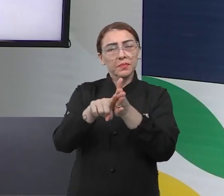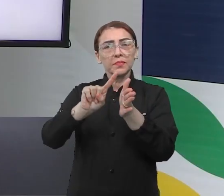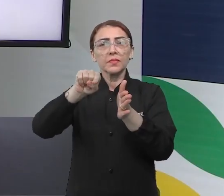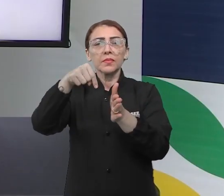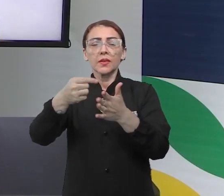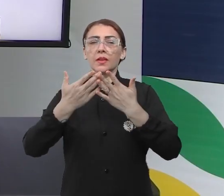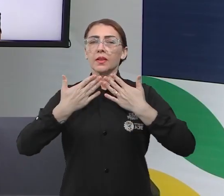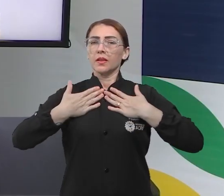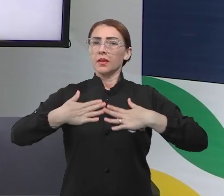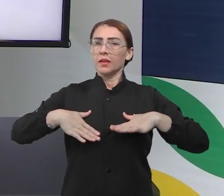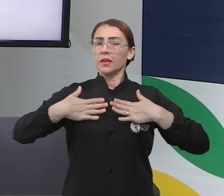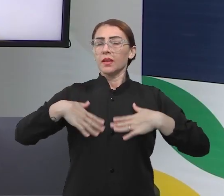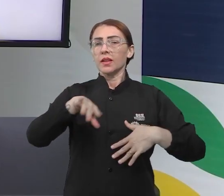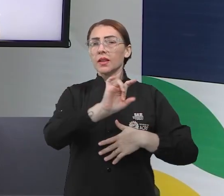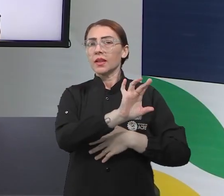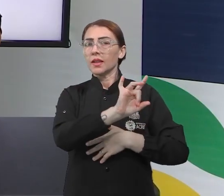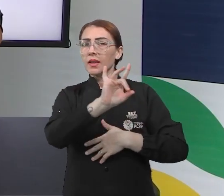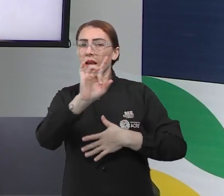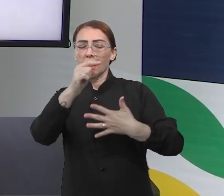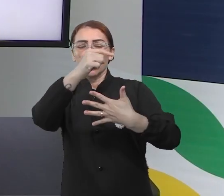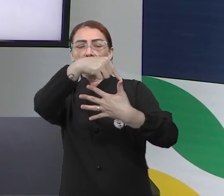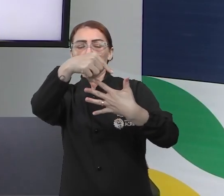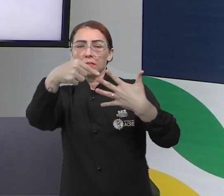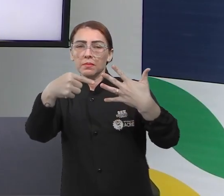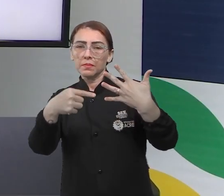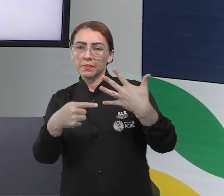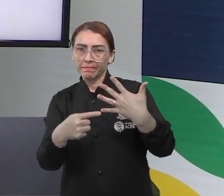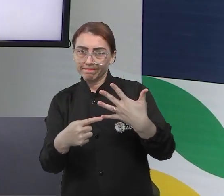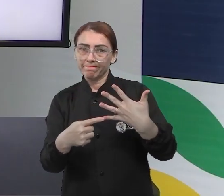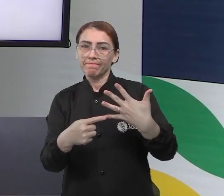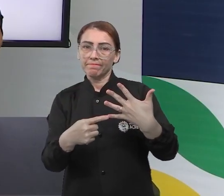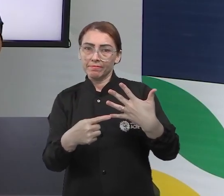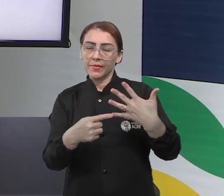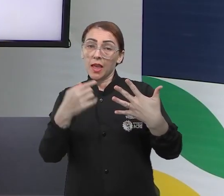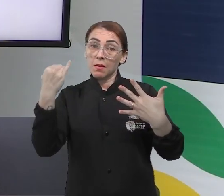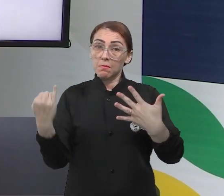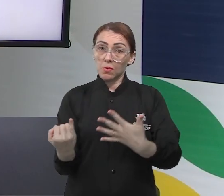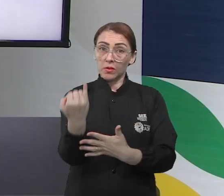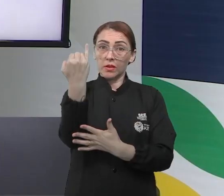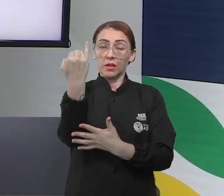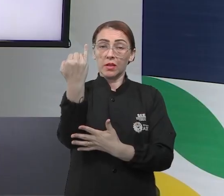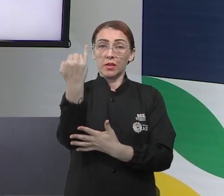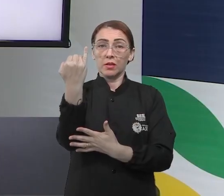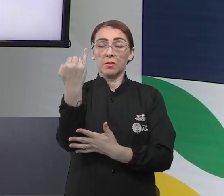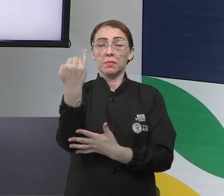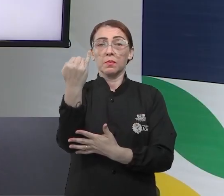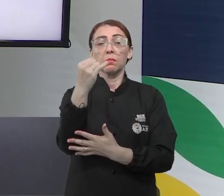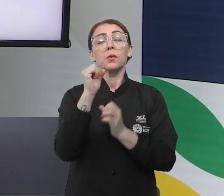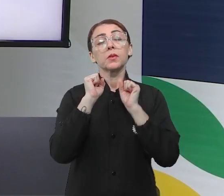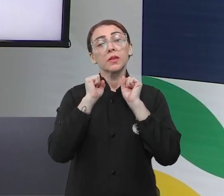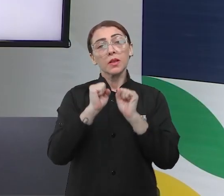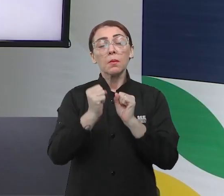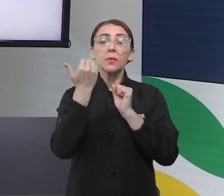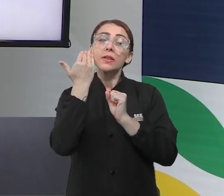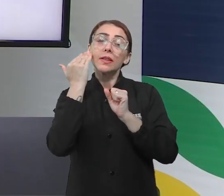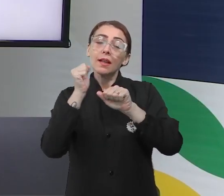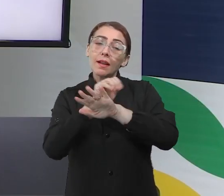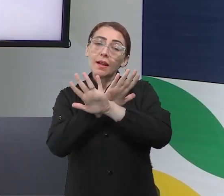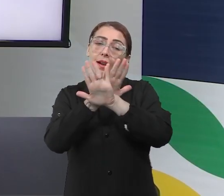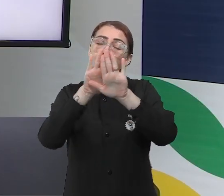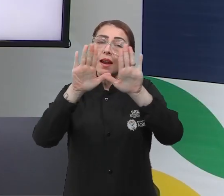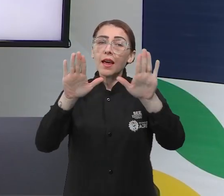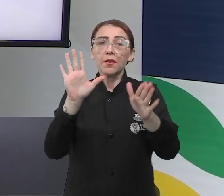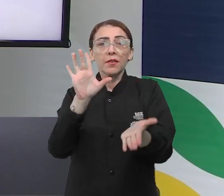com calma cada ponto deste aí, tá? São fundamentais para que possamos entender